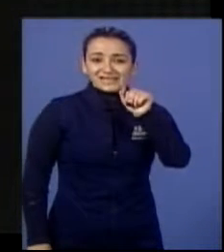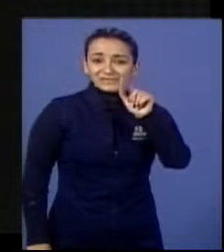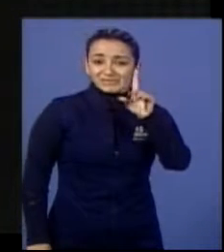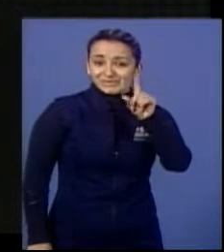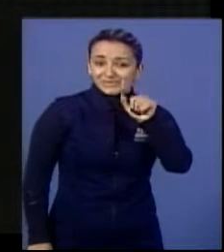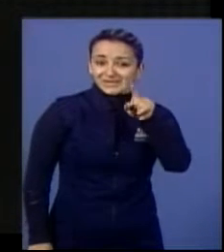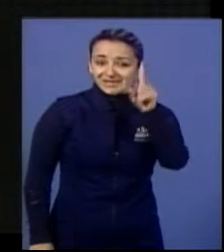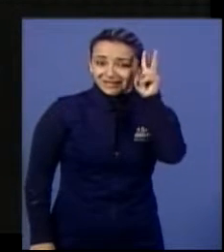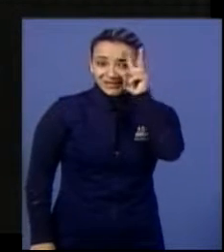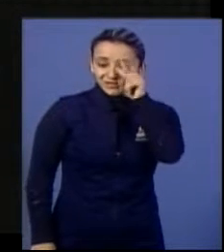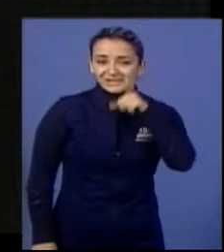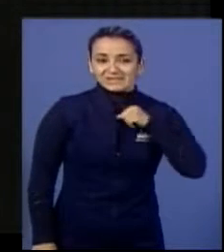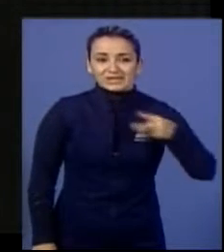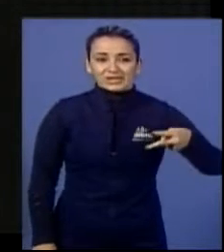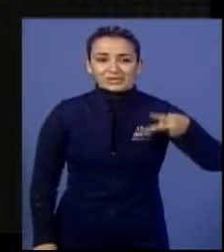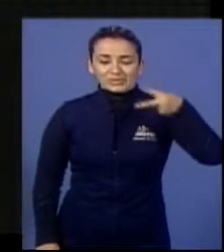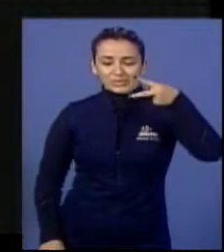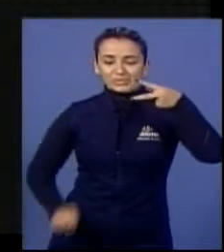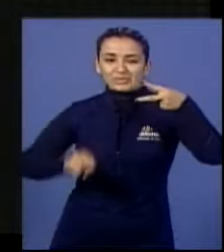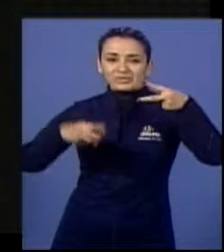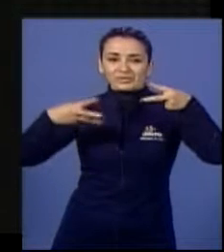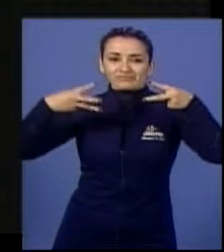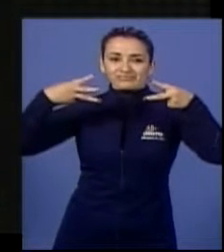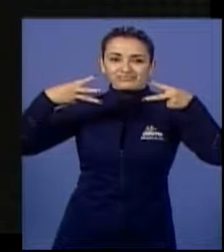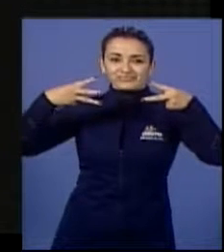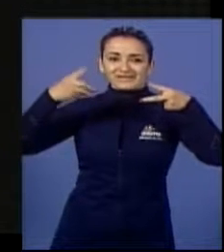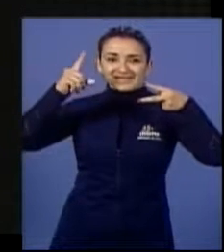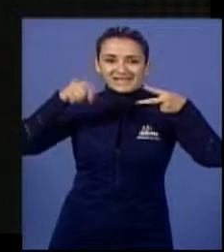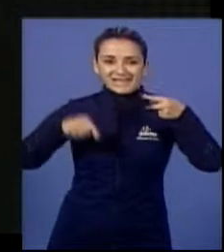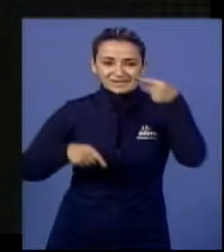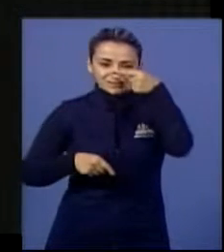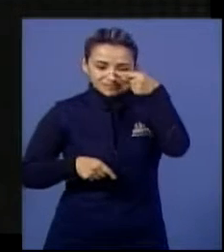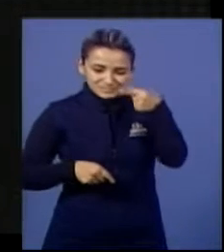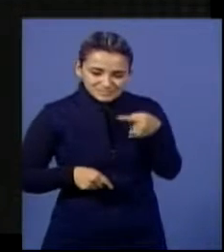ligação dupla ou ligação tripla.